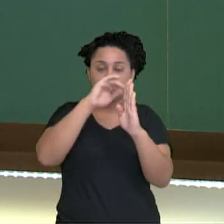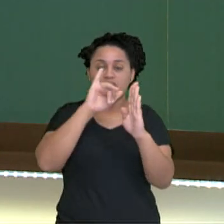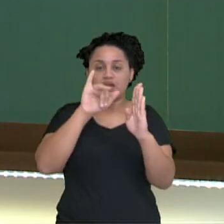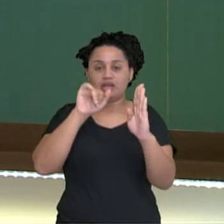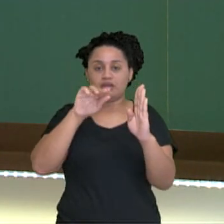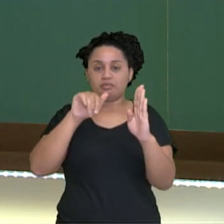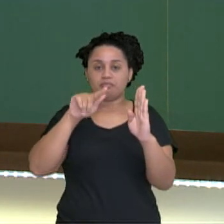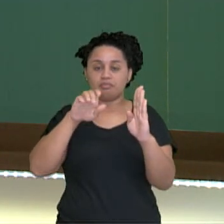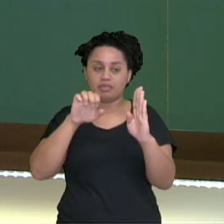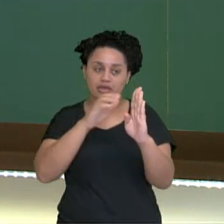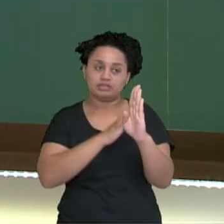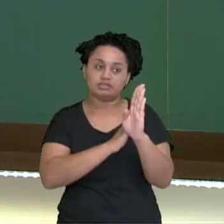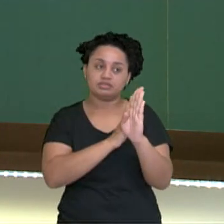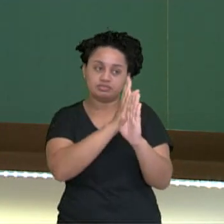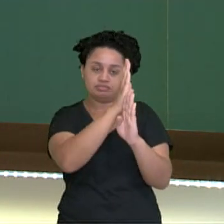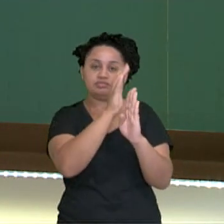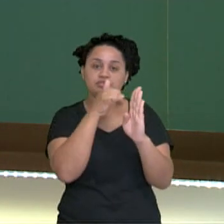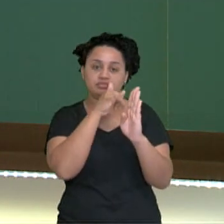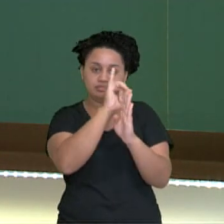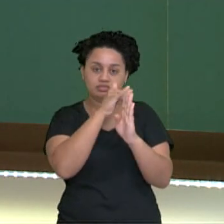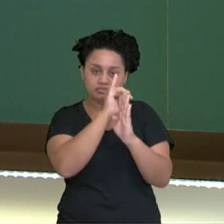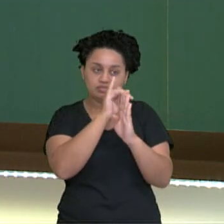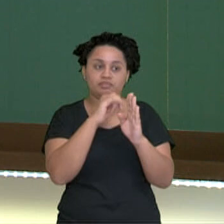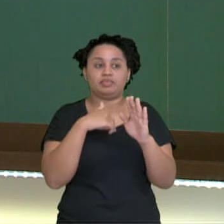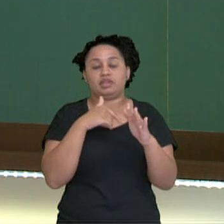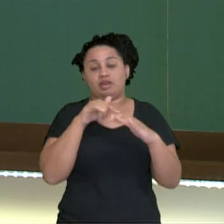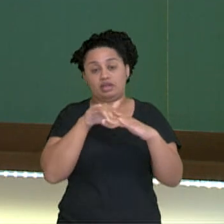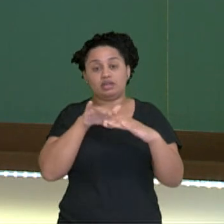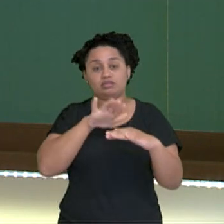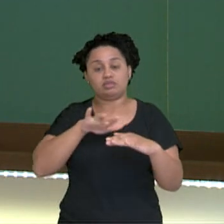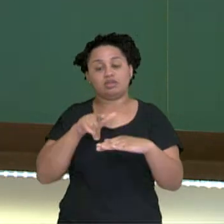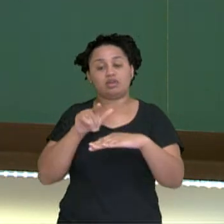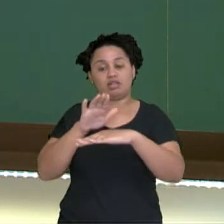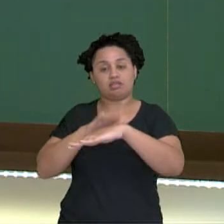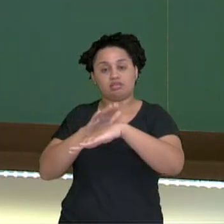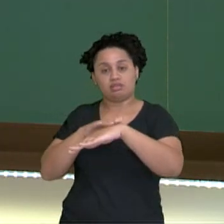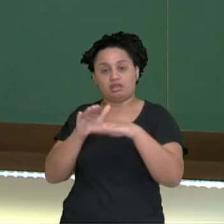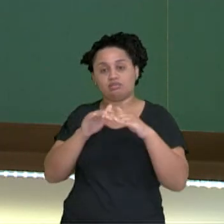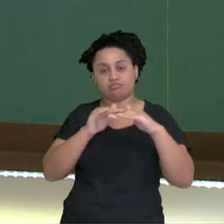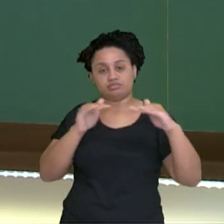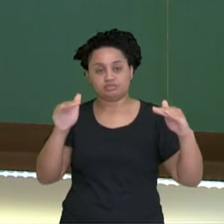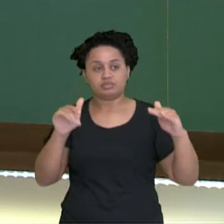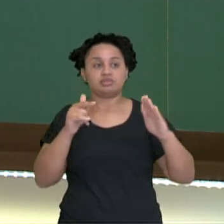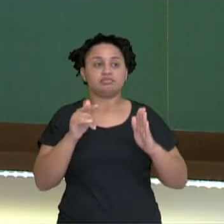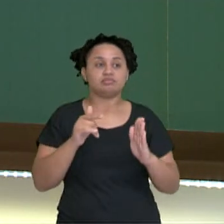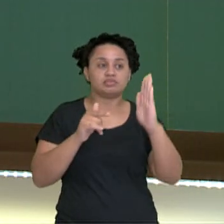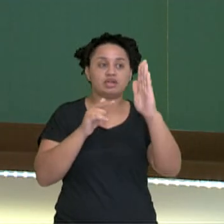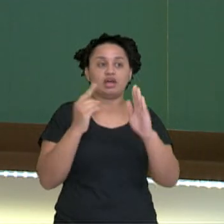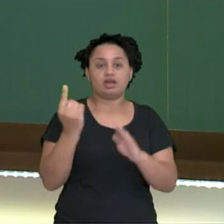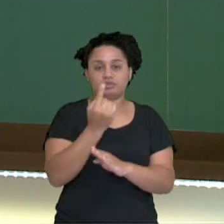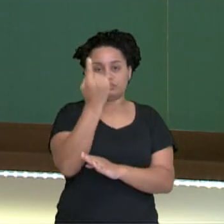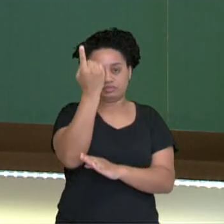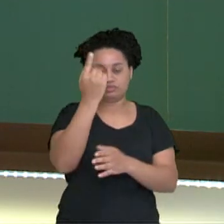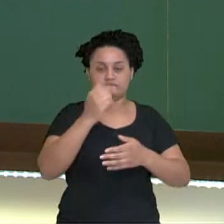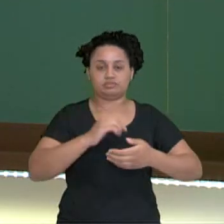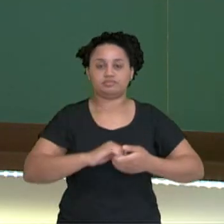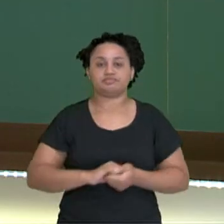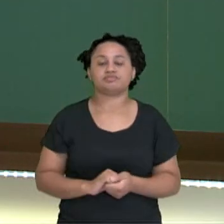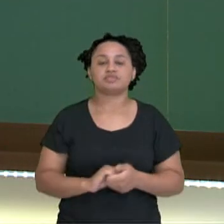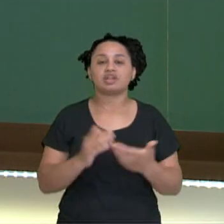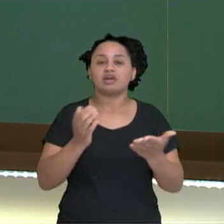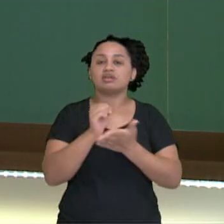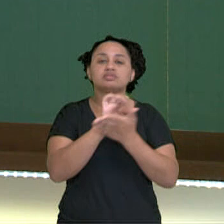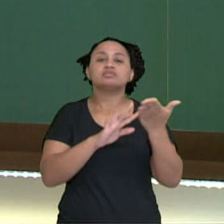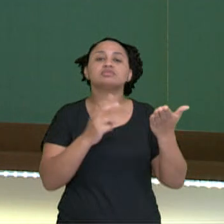situação problema, eles vão estar representados por grandezas, no caso aqui, tempo e altura, tá bom? Nesse